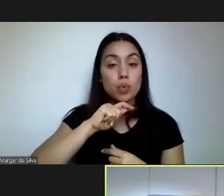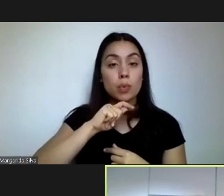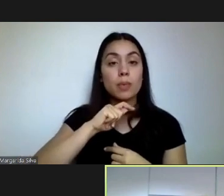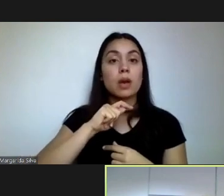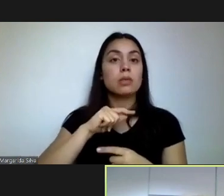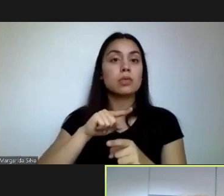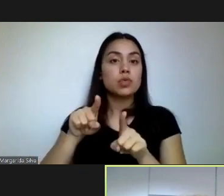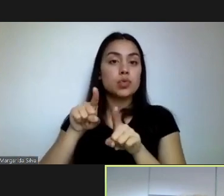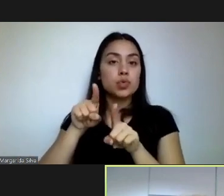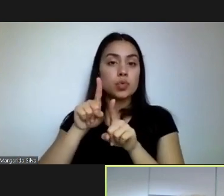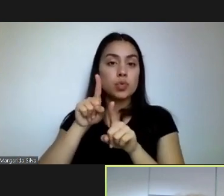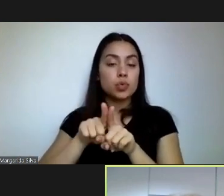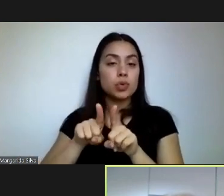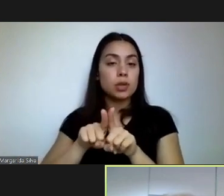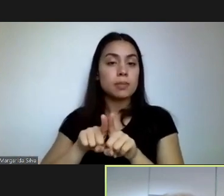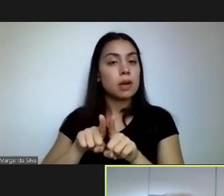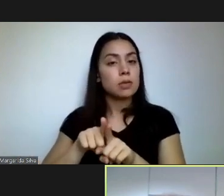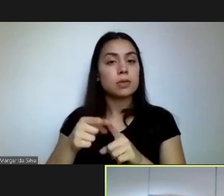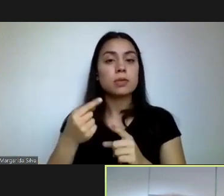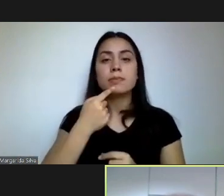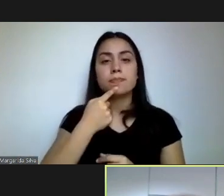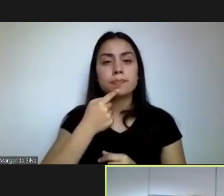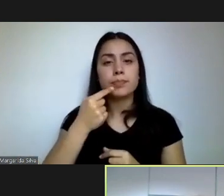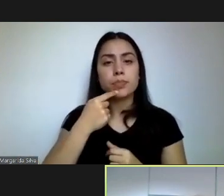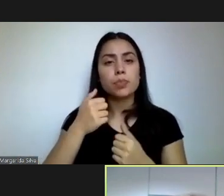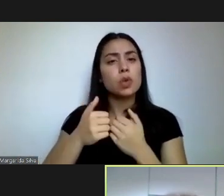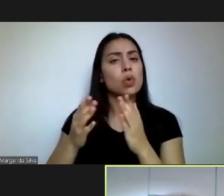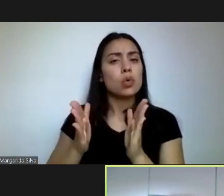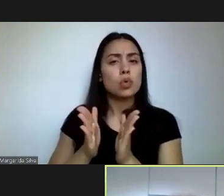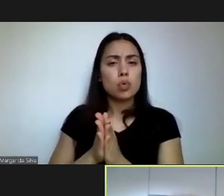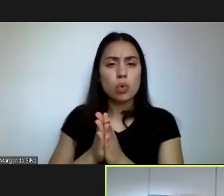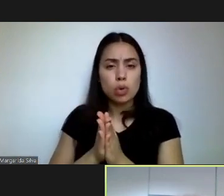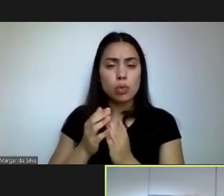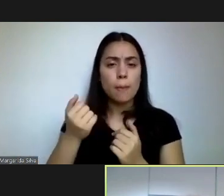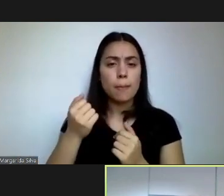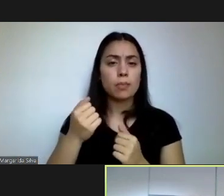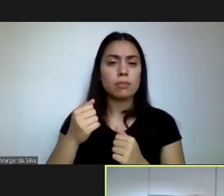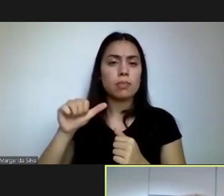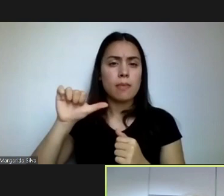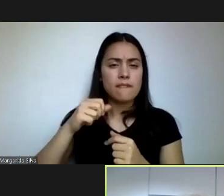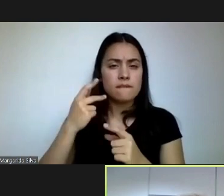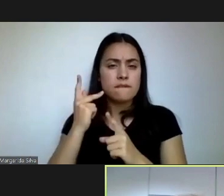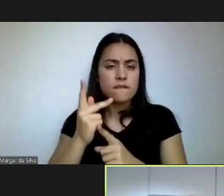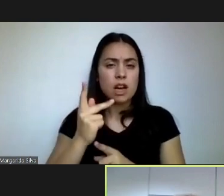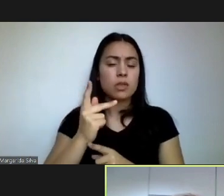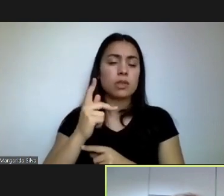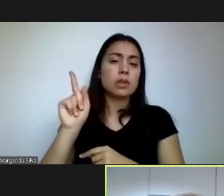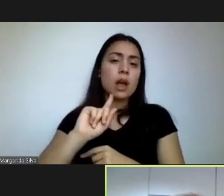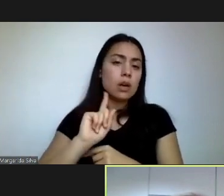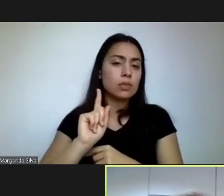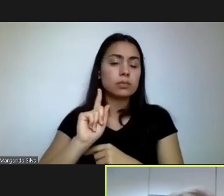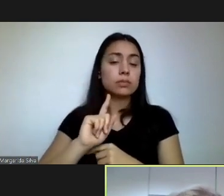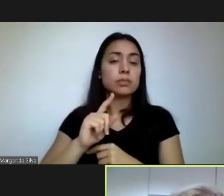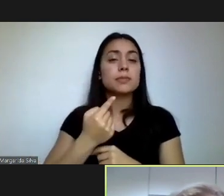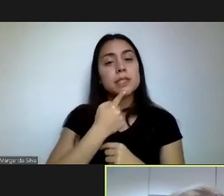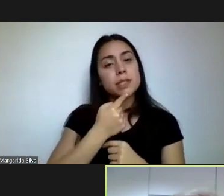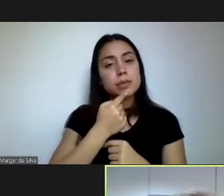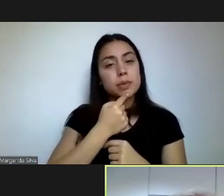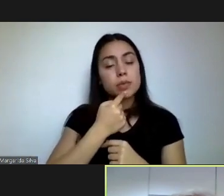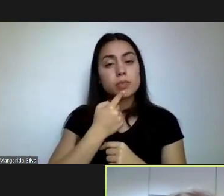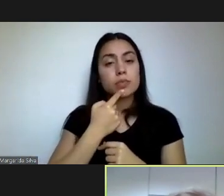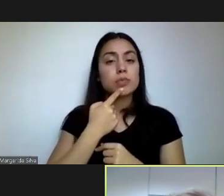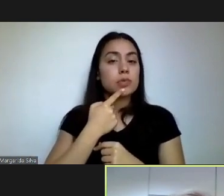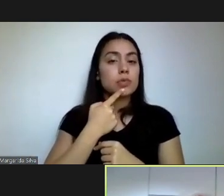diziam não, as pessoas não são todas más porque vivem em Angola ou na Guiné, ou seja onde for, e começámos a conversar e a interessar-nos muito por